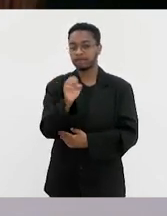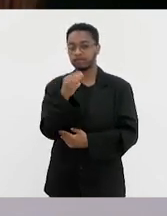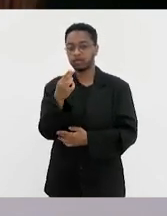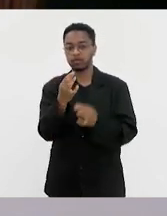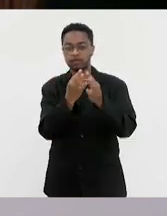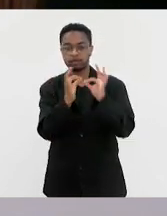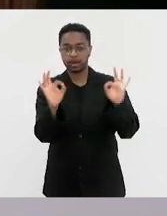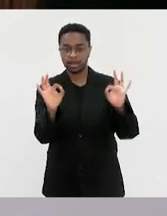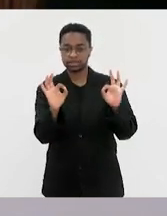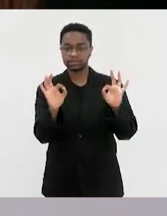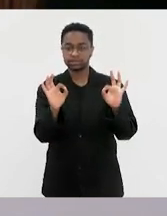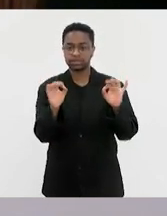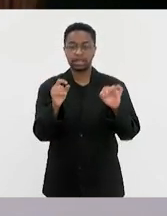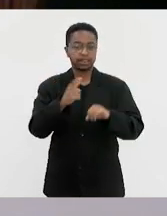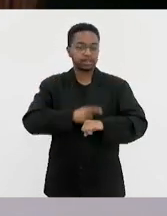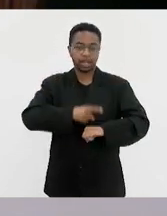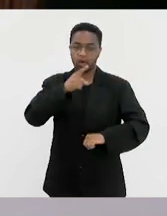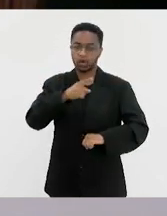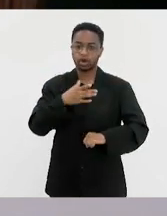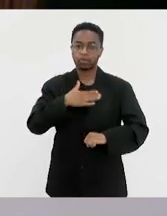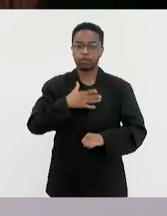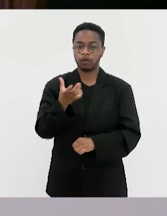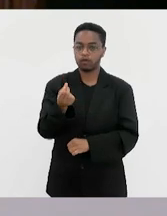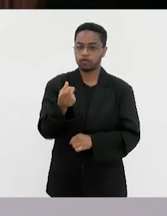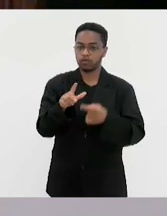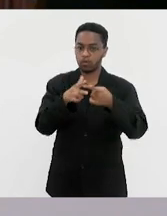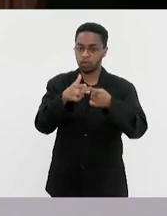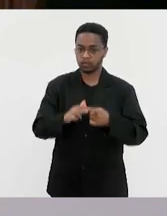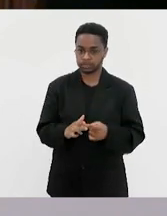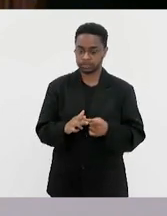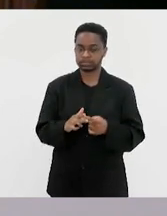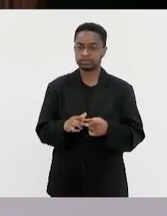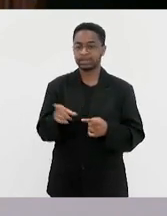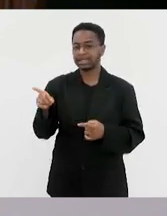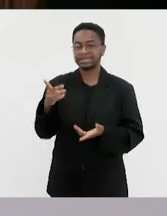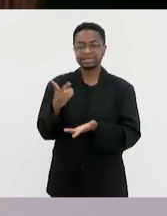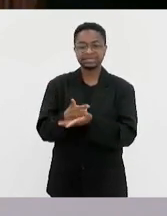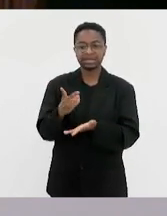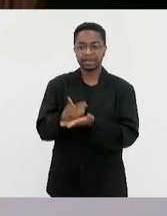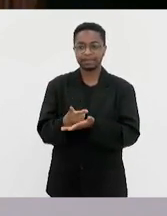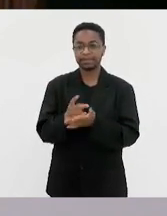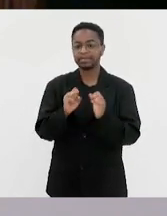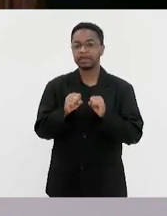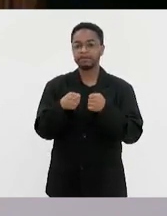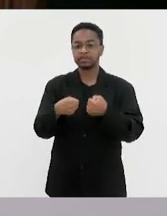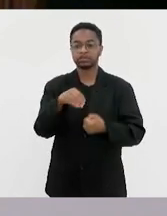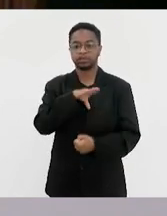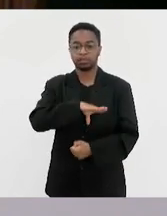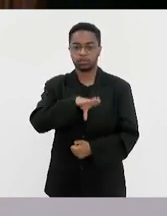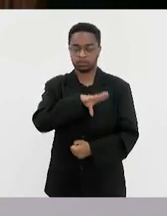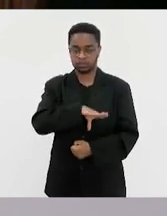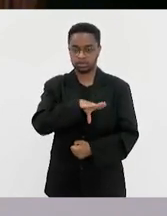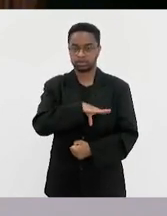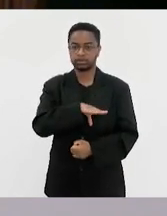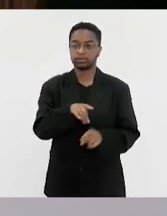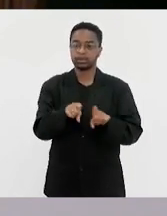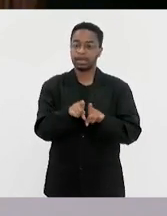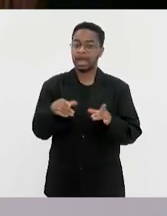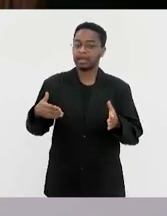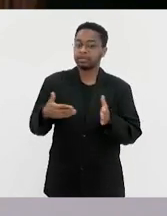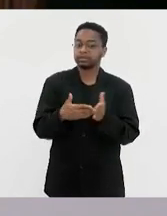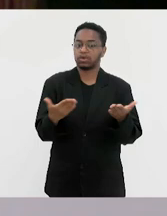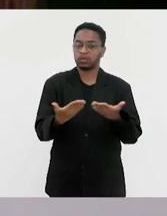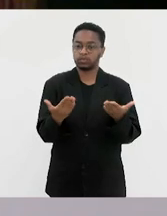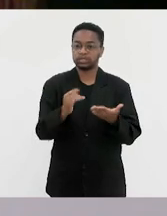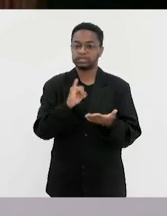meu avô prontamente me corrigia. Meu avô sempre foi um defensor da língua portuguesa e até hoje, se eu mando